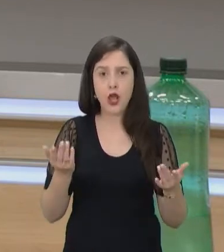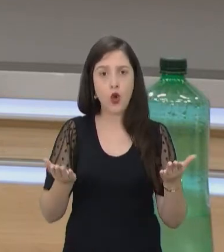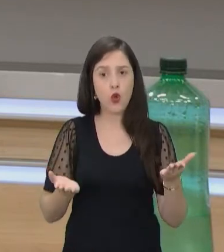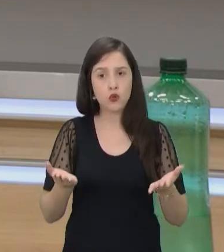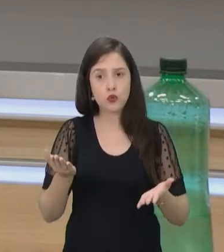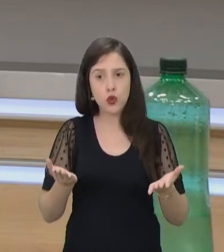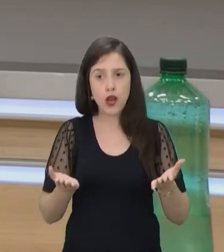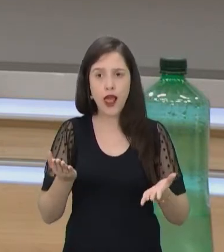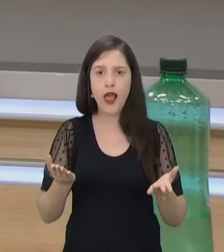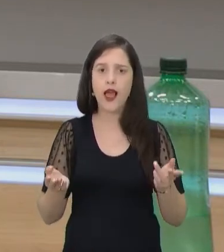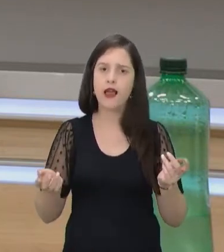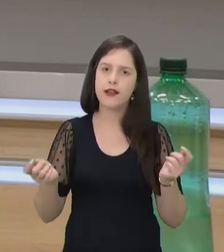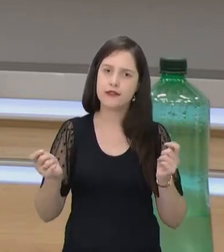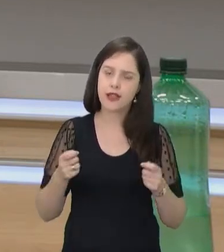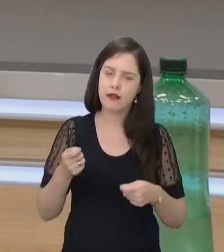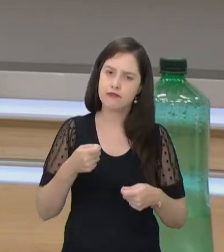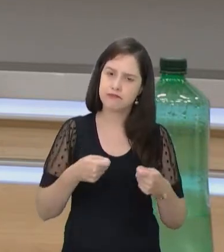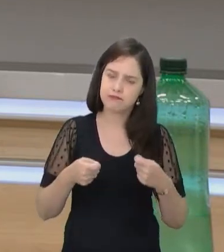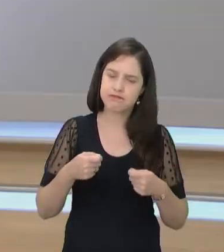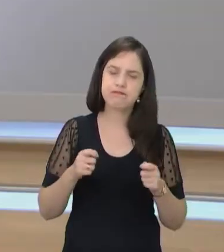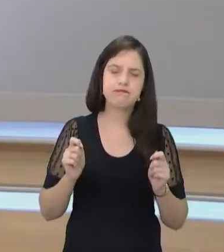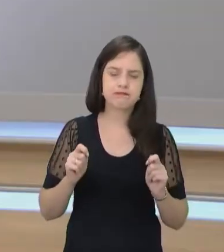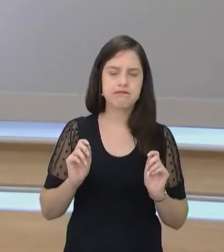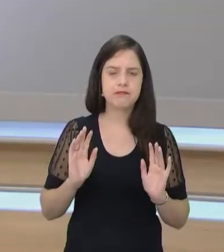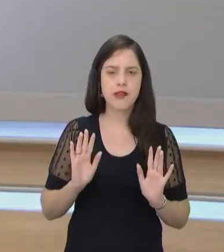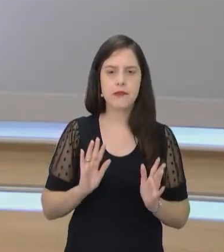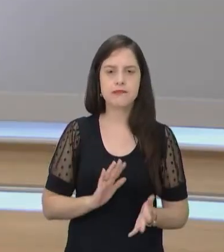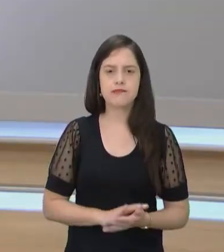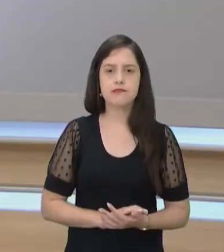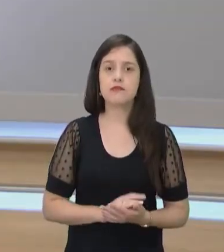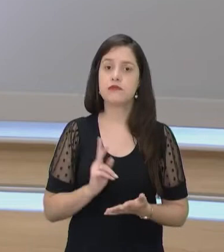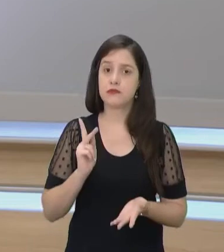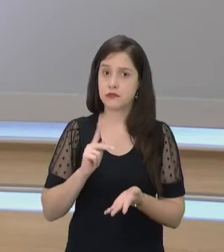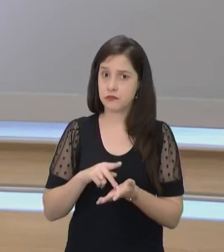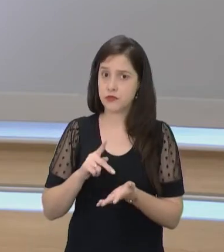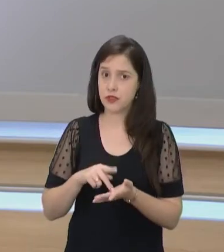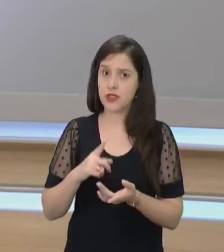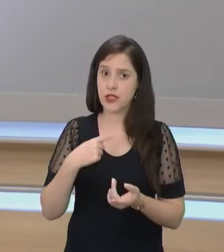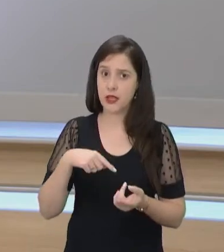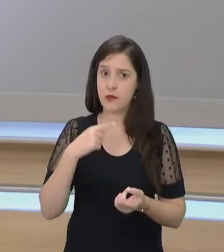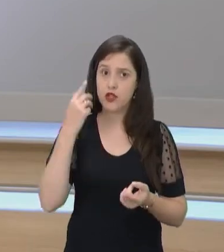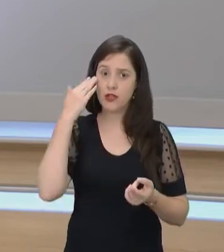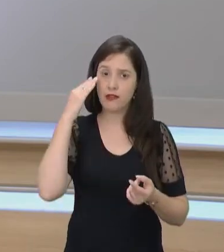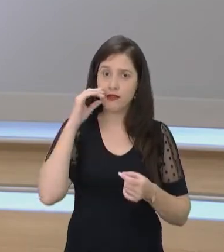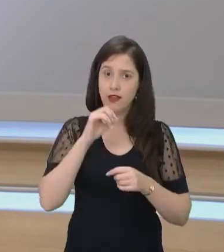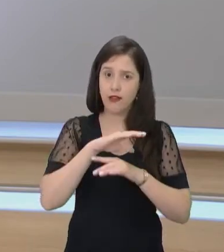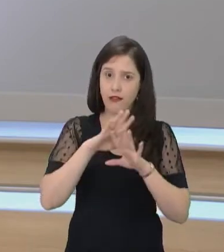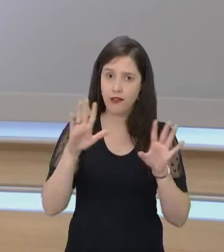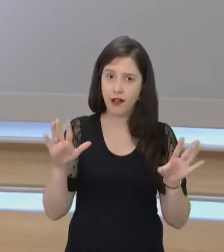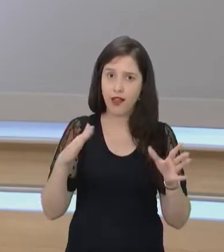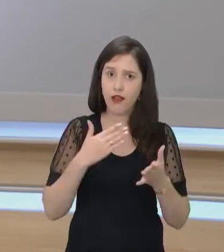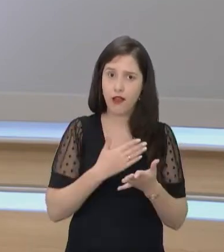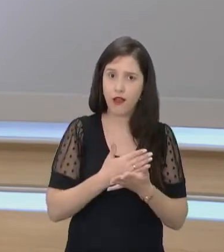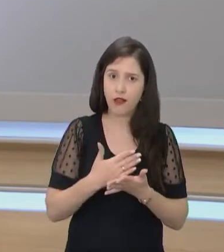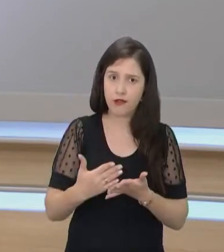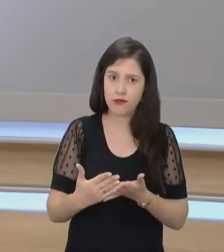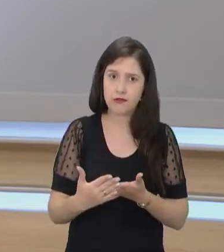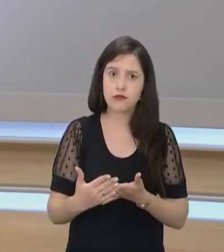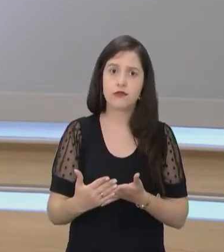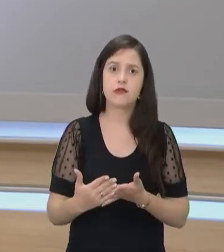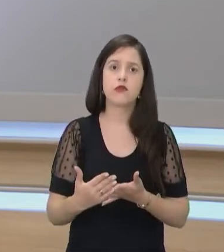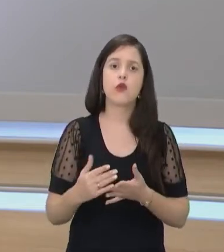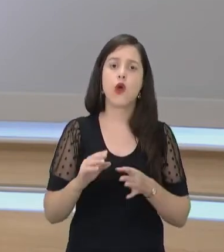lixão, e qual que é a diferença de cada um deles? Exato. Então, assim, a gente pode entender, para a gente começar, esse céu